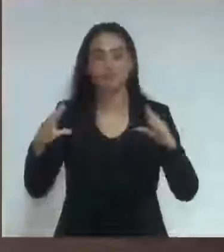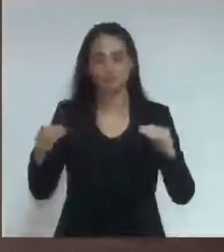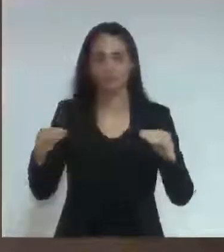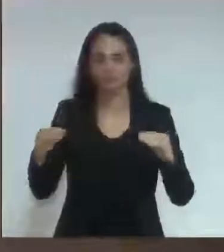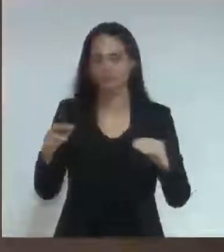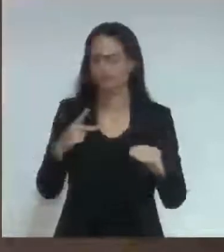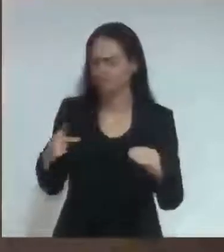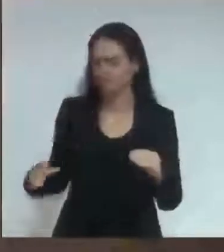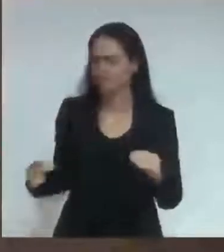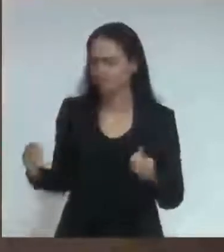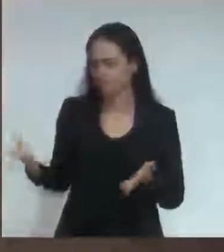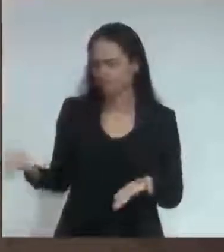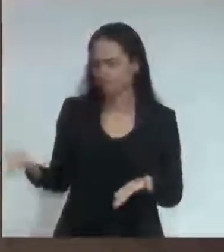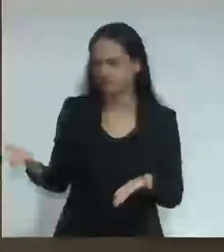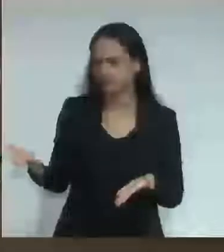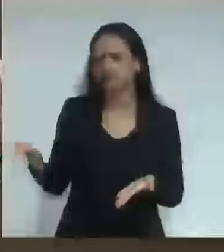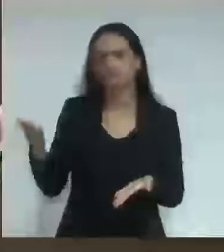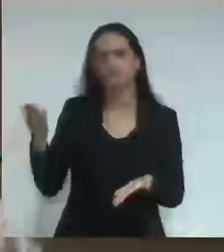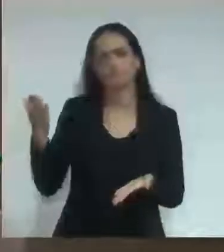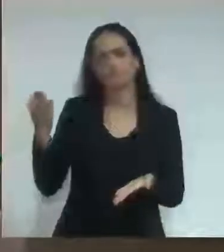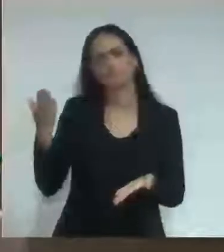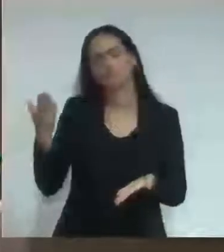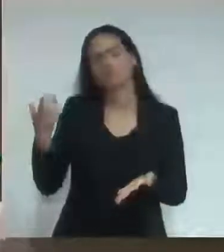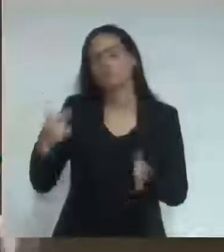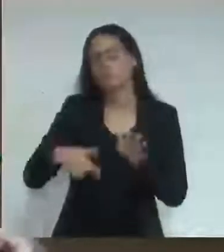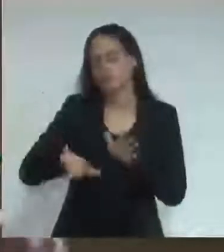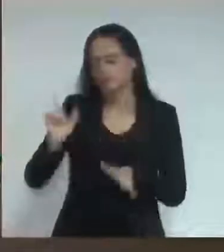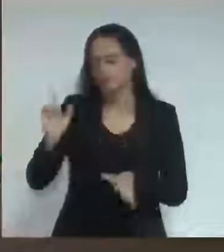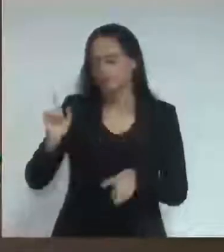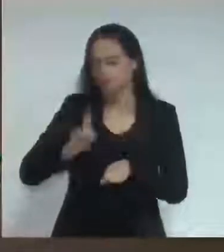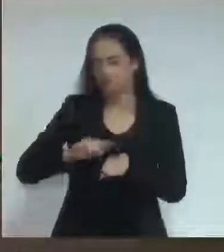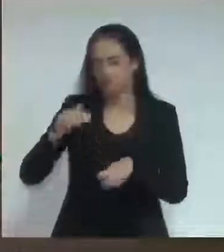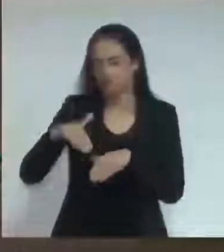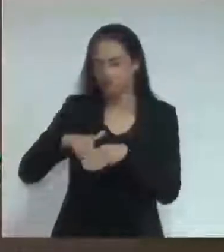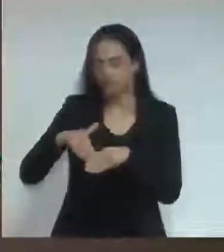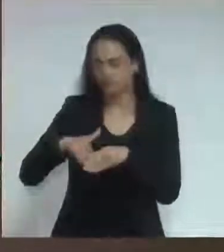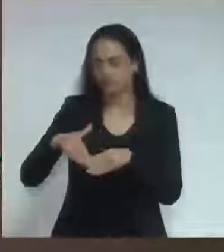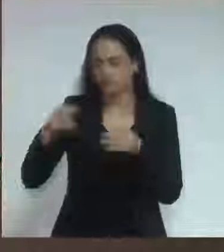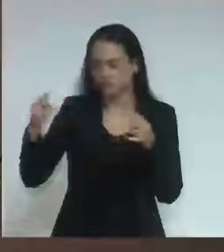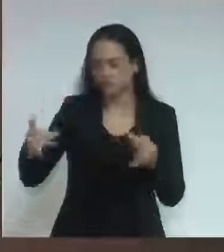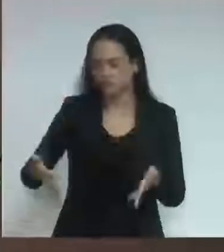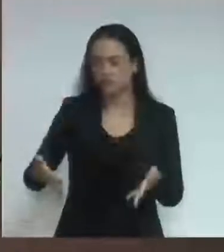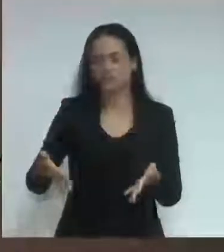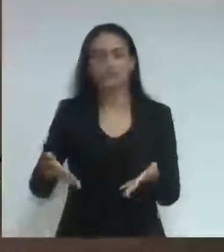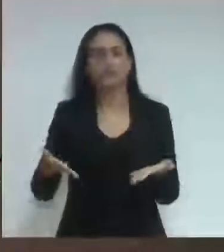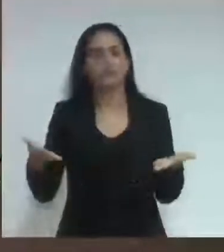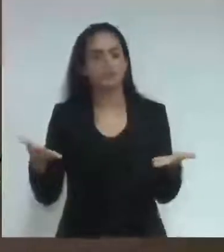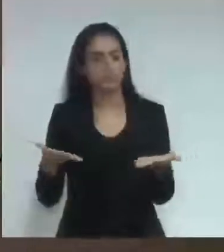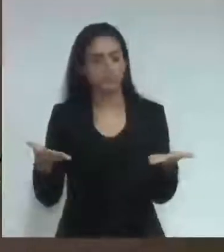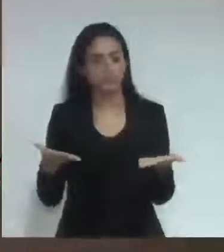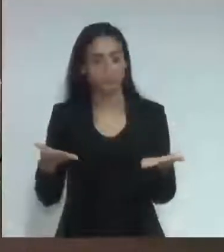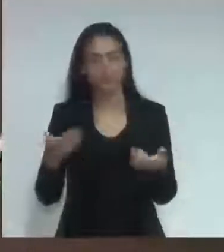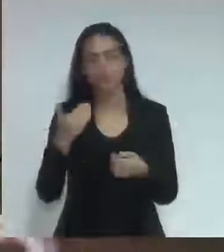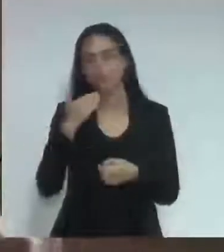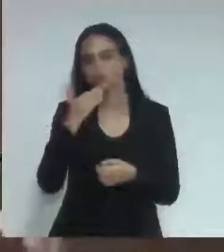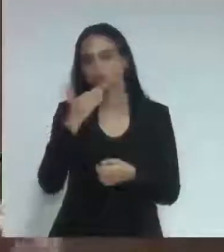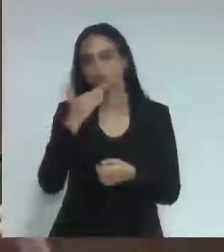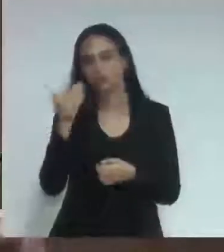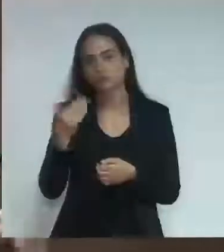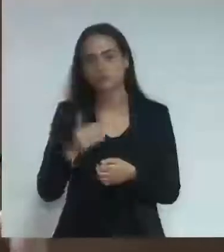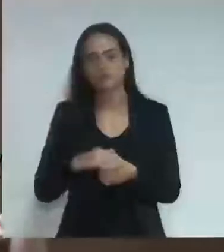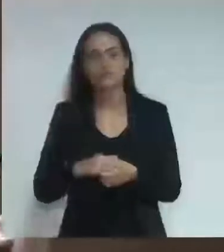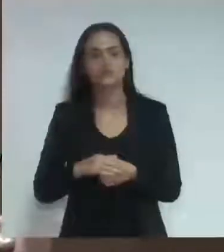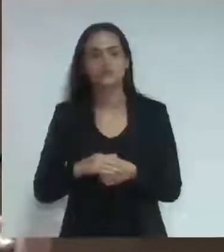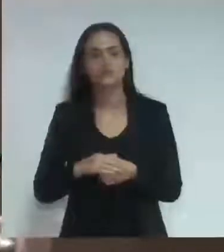presidente, conforme até já abordei aqui no momento da votação, fizemos hoje pedido de prorrogação